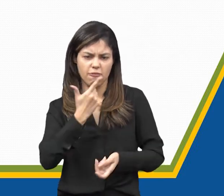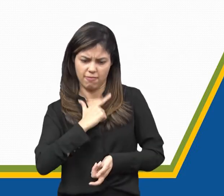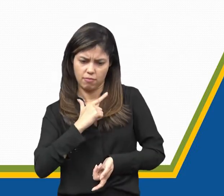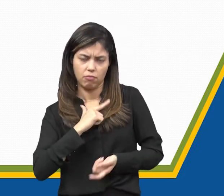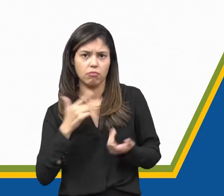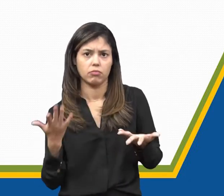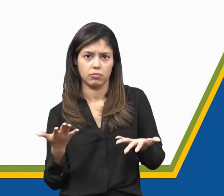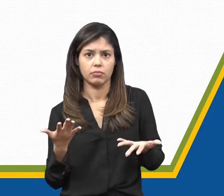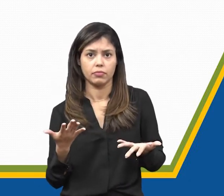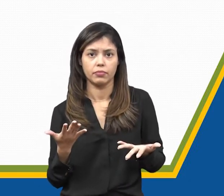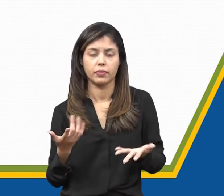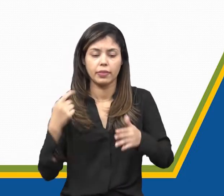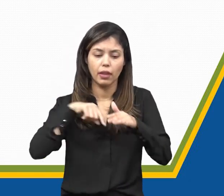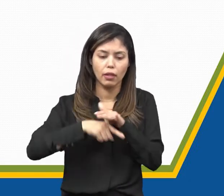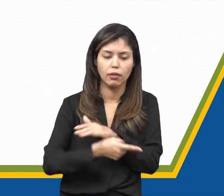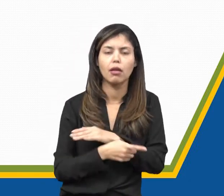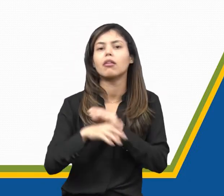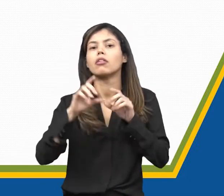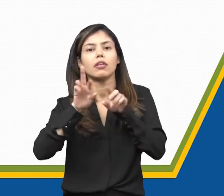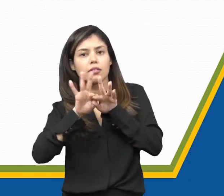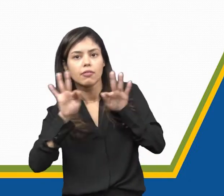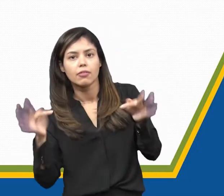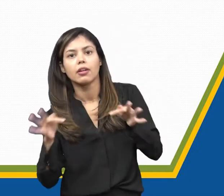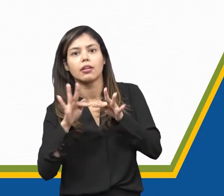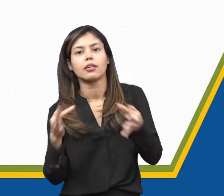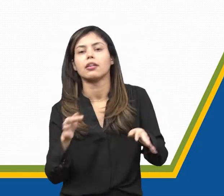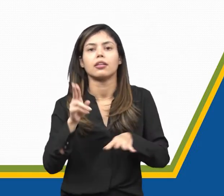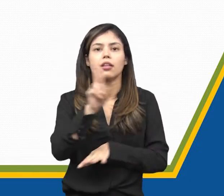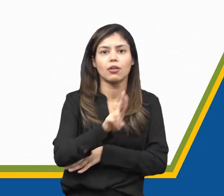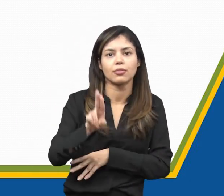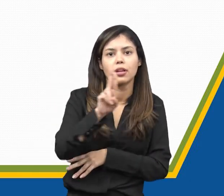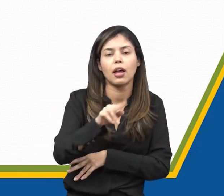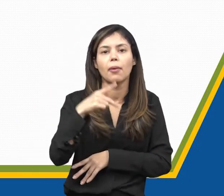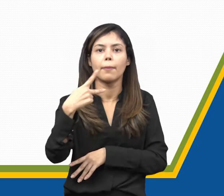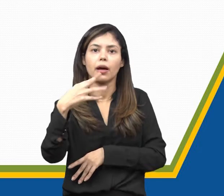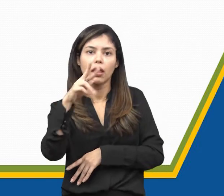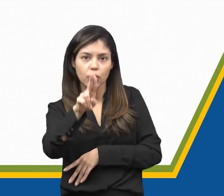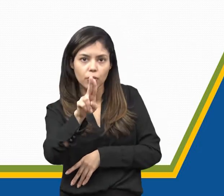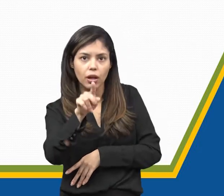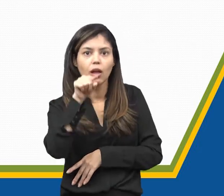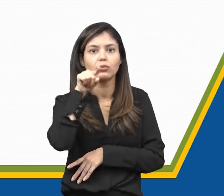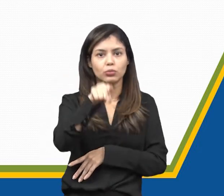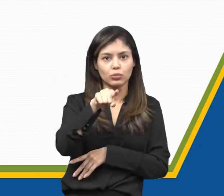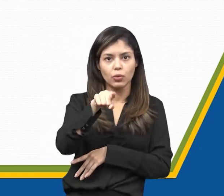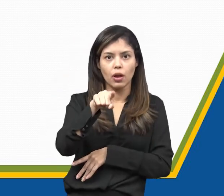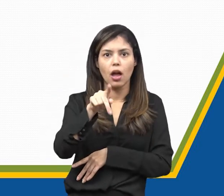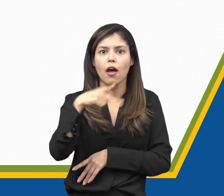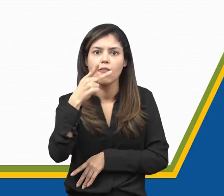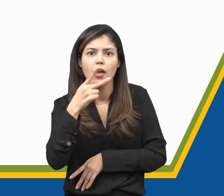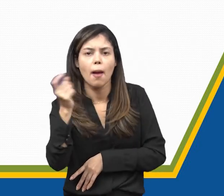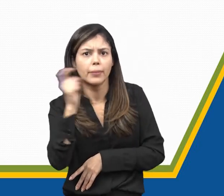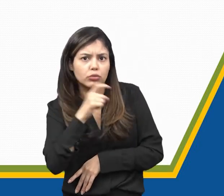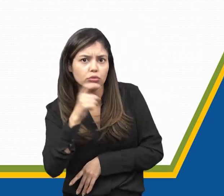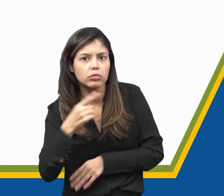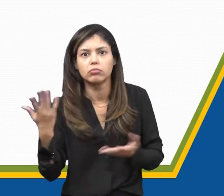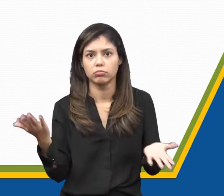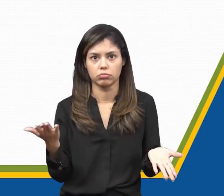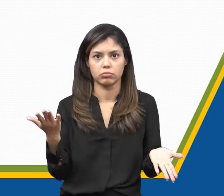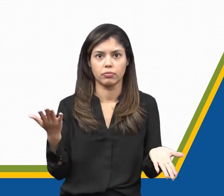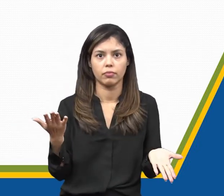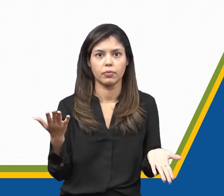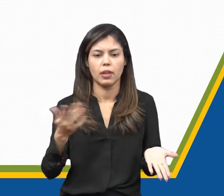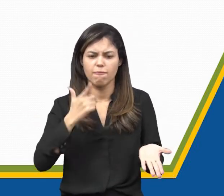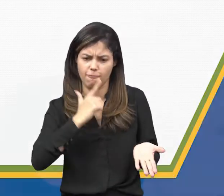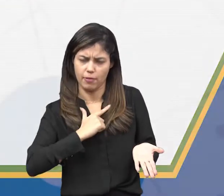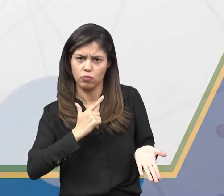feo". Dentro dessa conjugação, o verbo está conjugado para tu. Tu no digas mentiras,